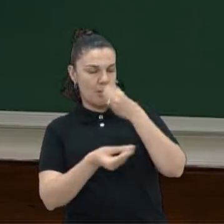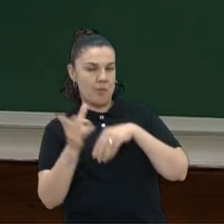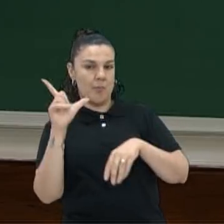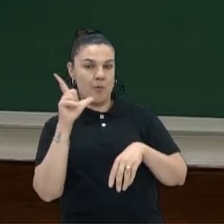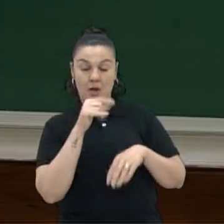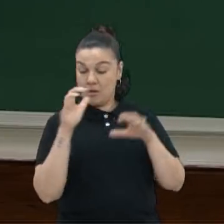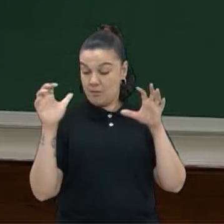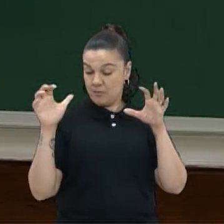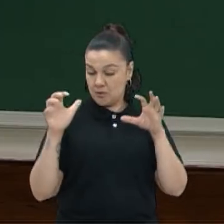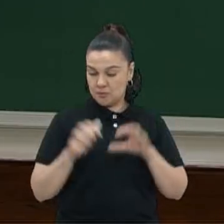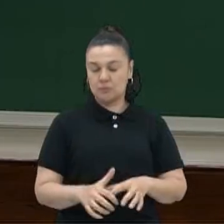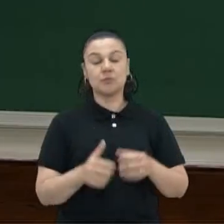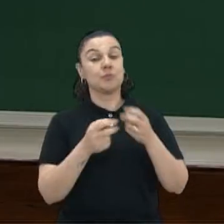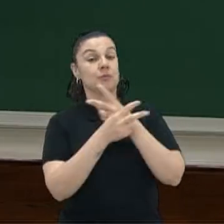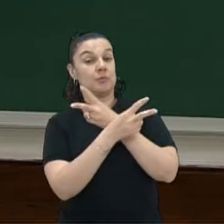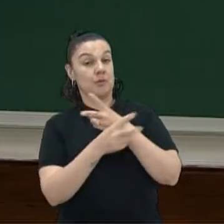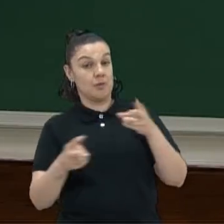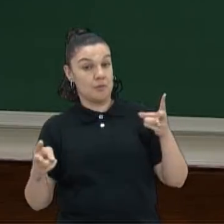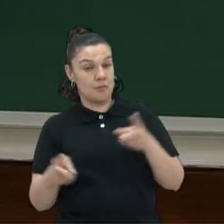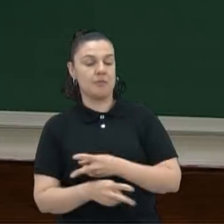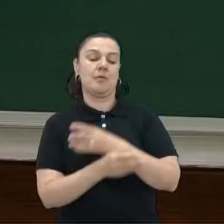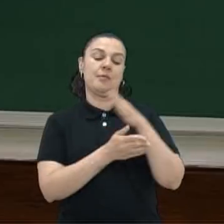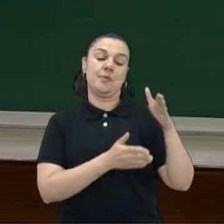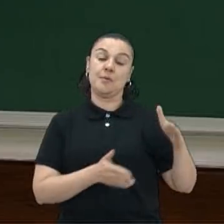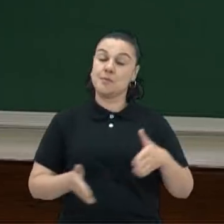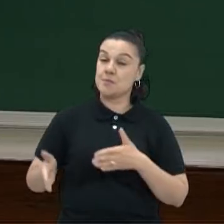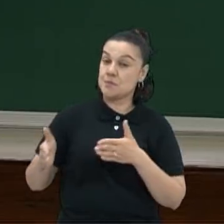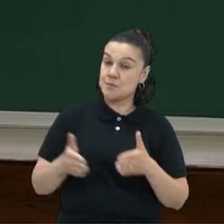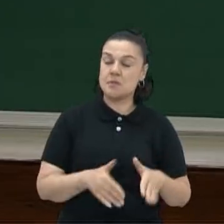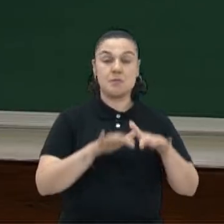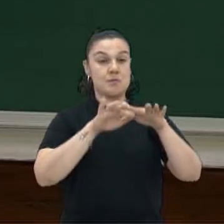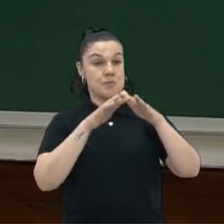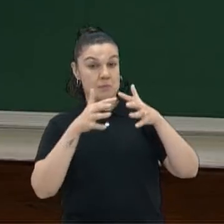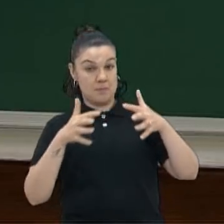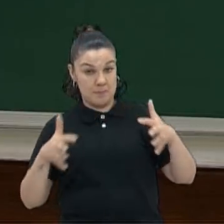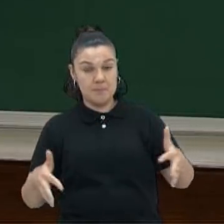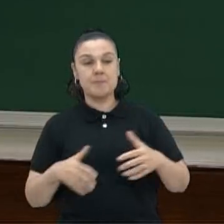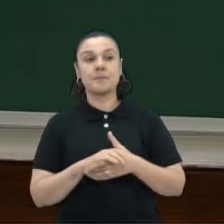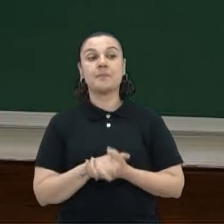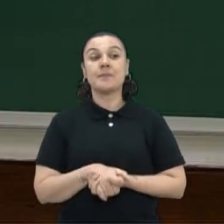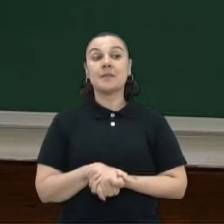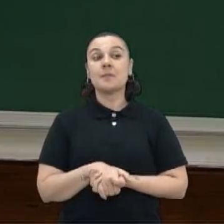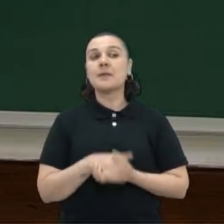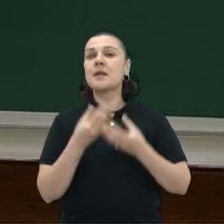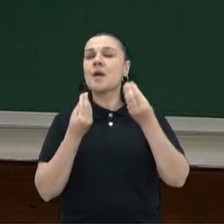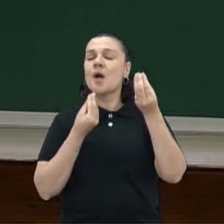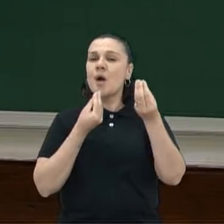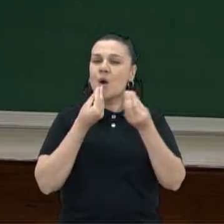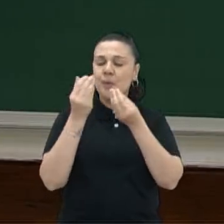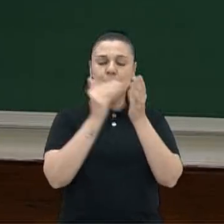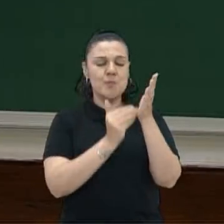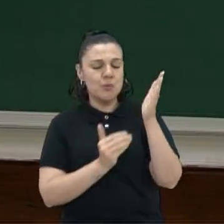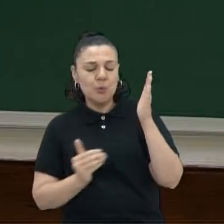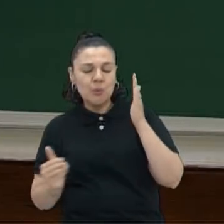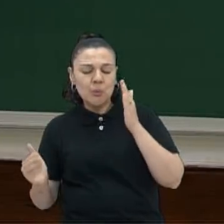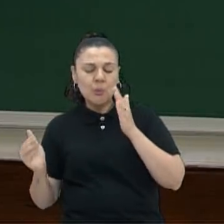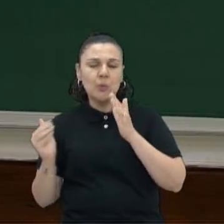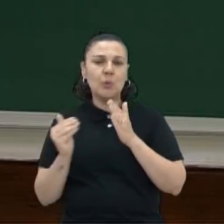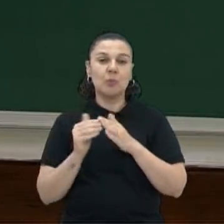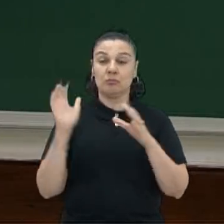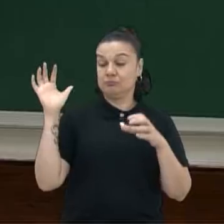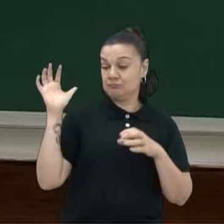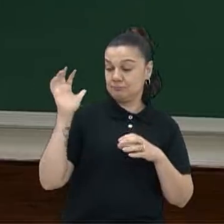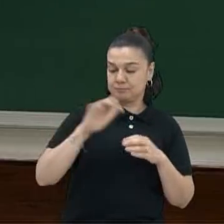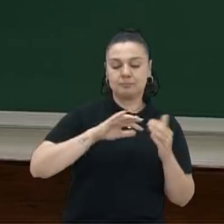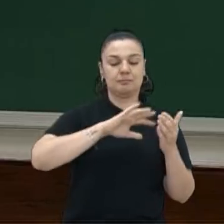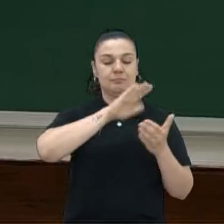da chuva, o vento, os rios, os mares, os oceanos, como é que tudo isso vai atuar no